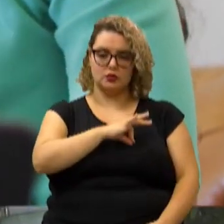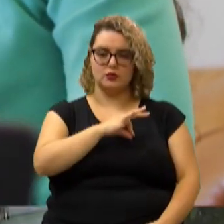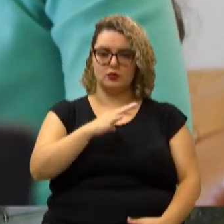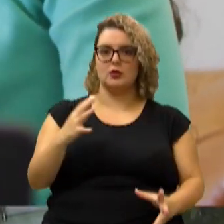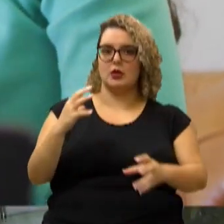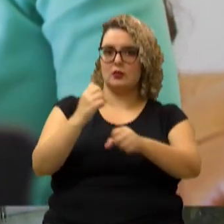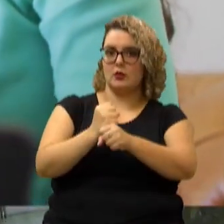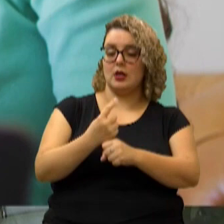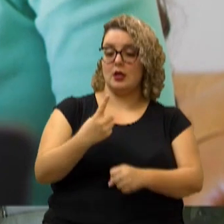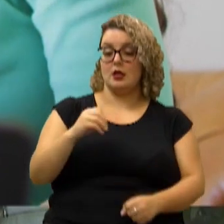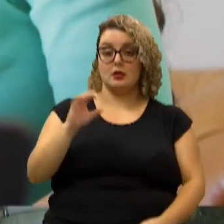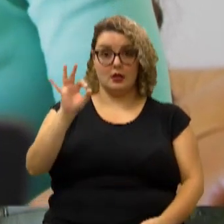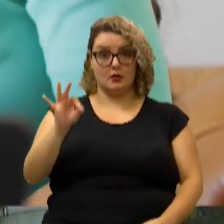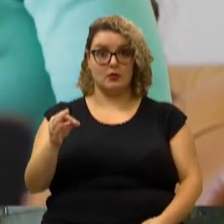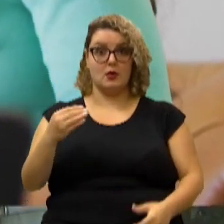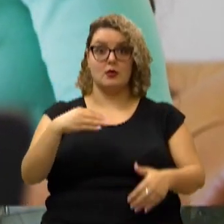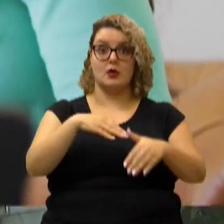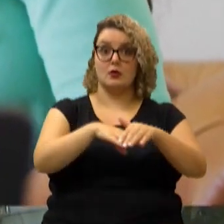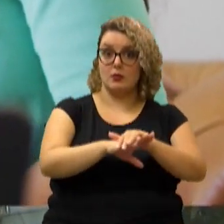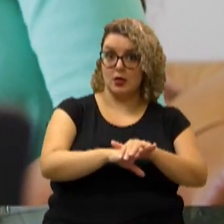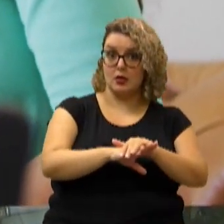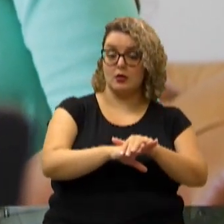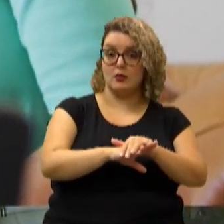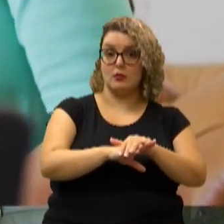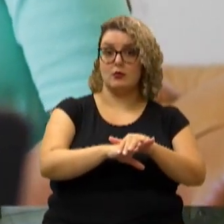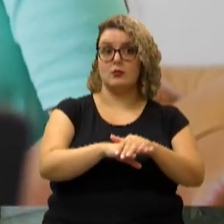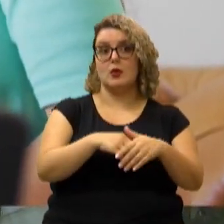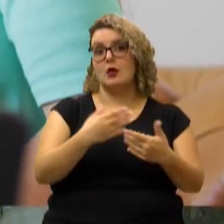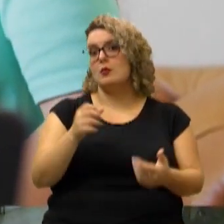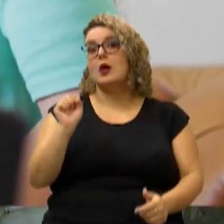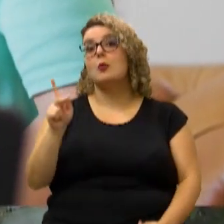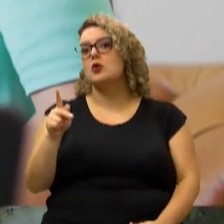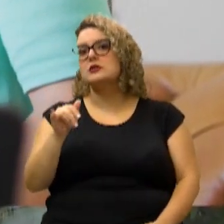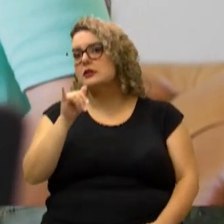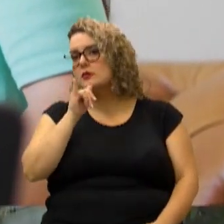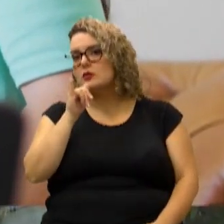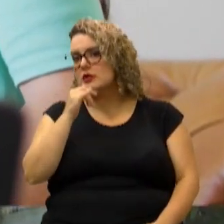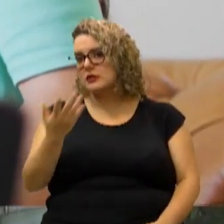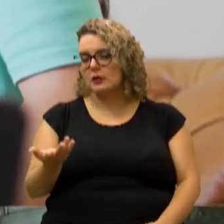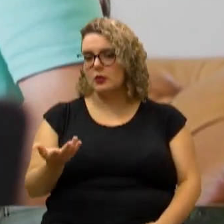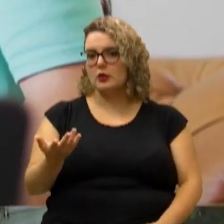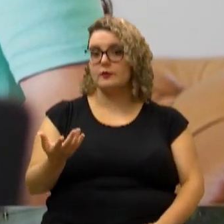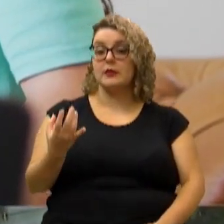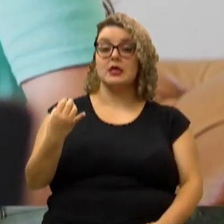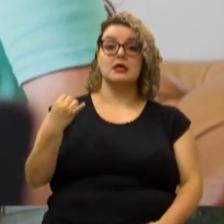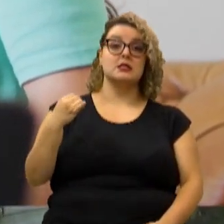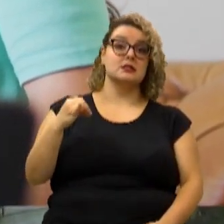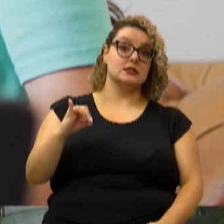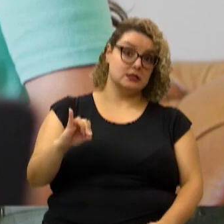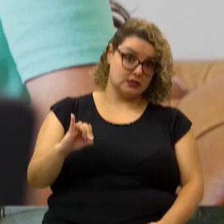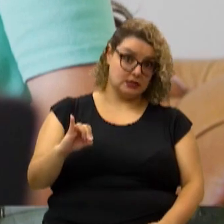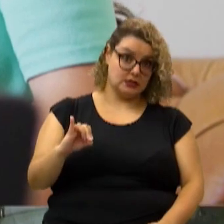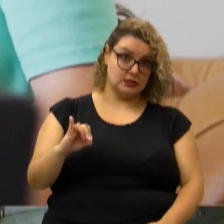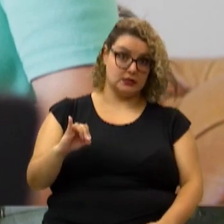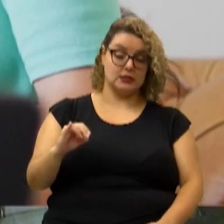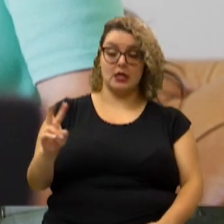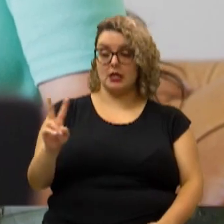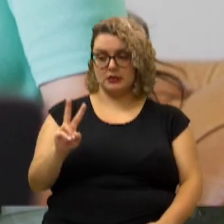salários 10% seja reservado para guardar para a aposentadoria e se